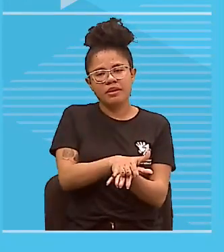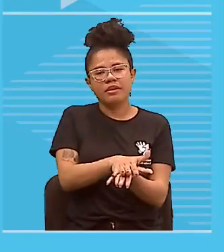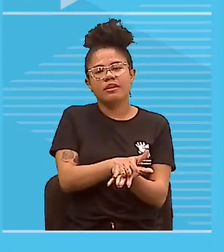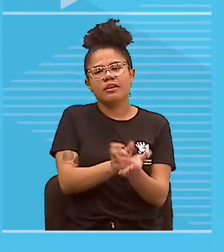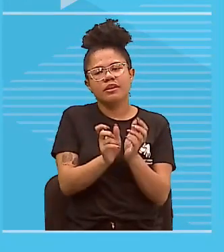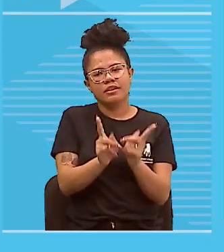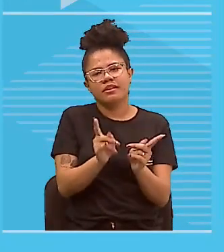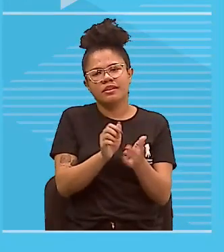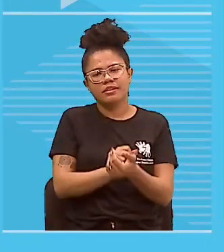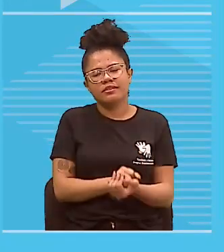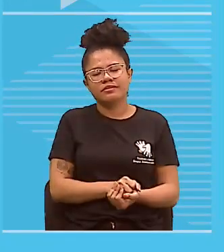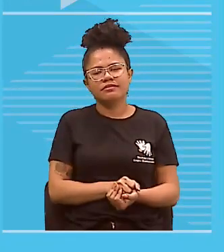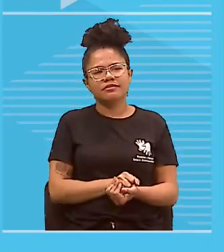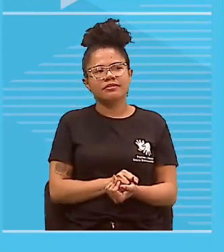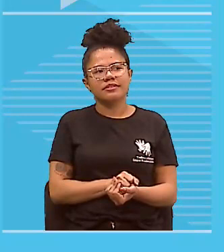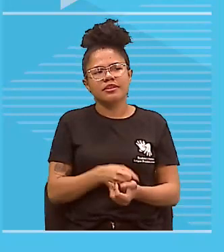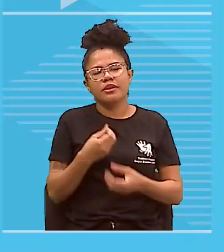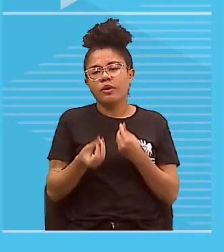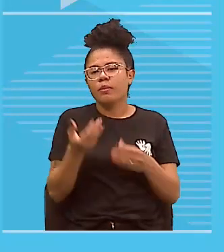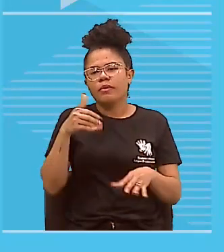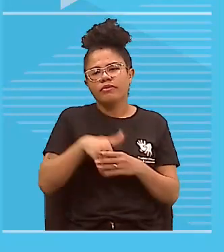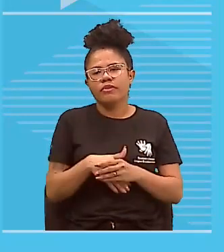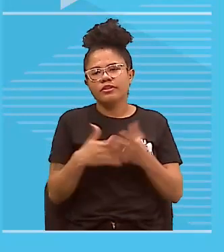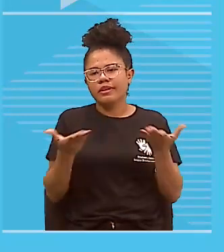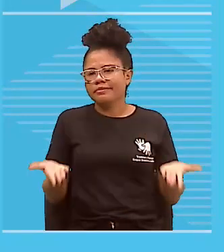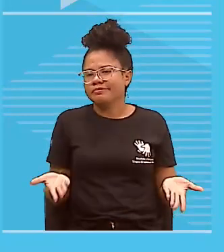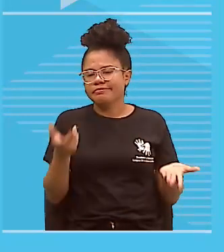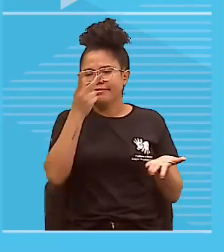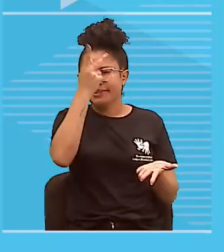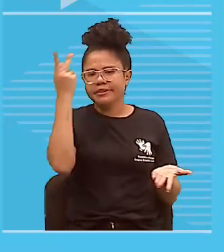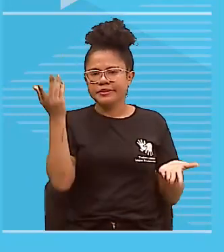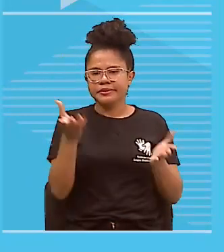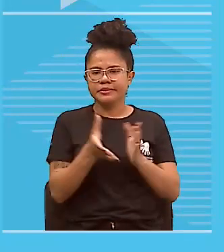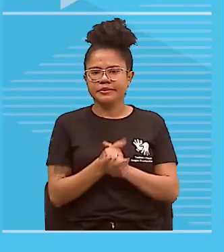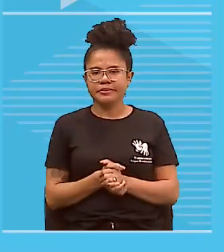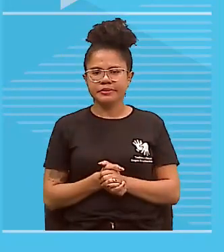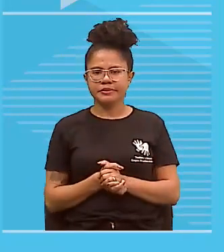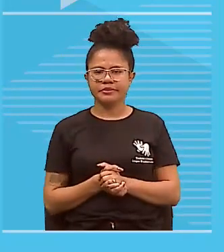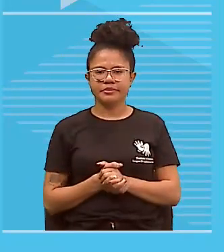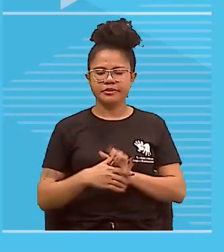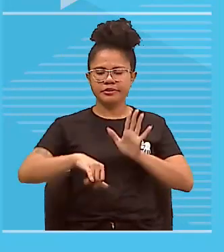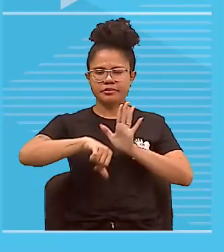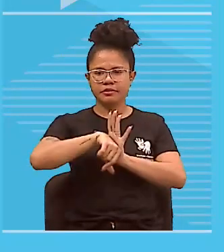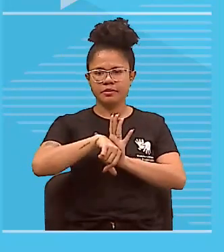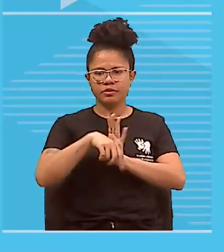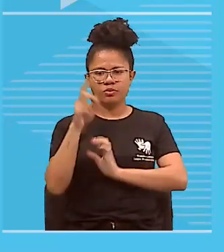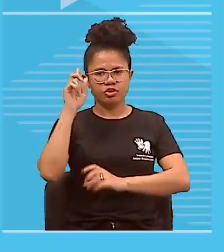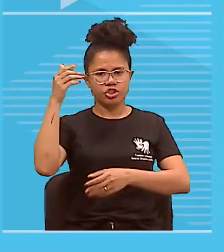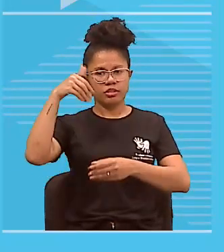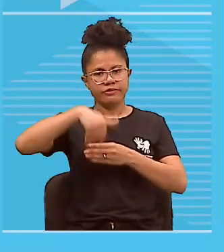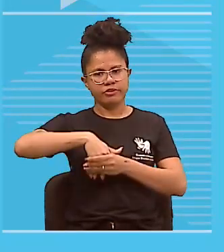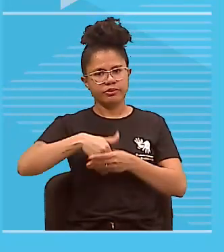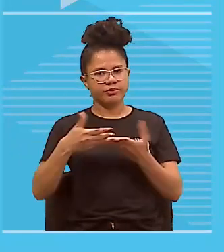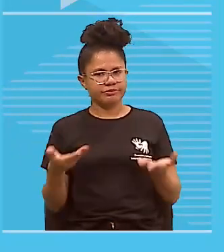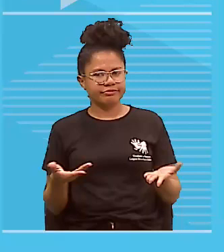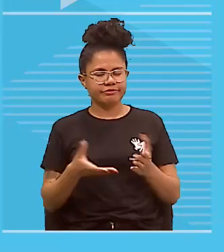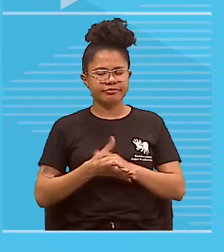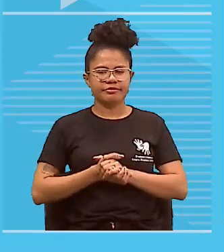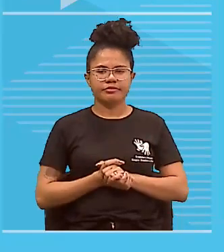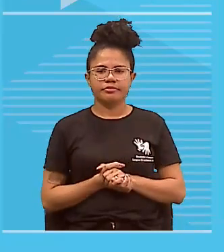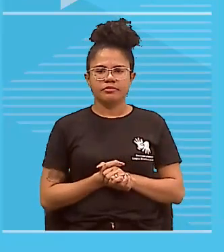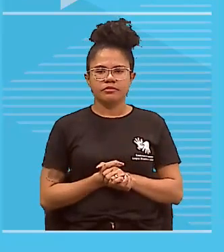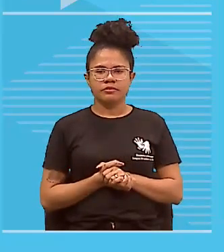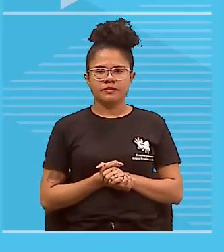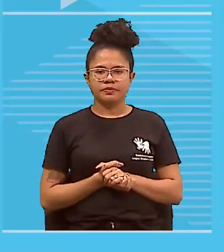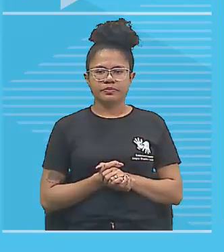na rua. Ave Maria, como é que vota, né? Numa pessoa que provoca um crime no dia da eleição. Não vale desse jeito.